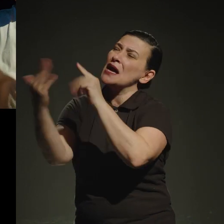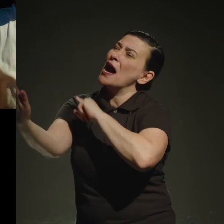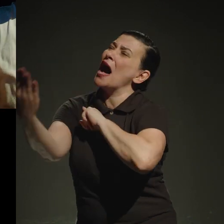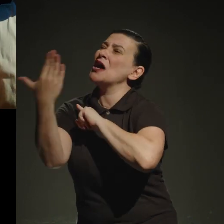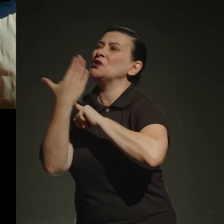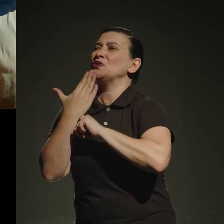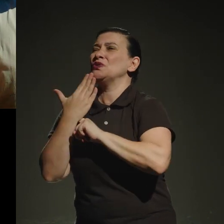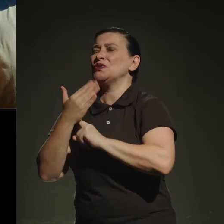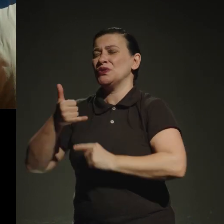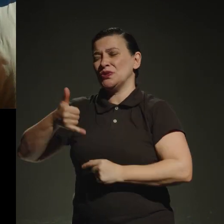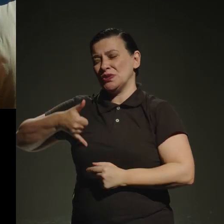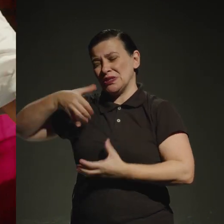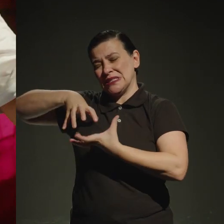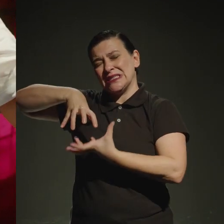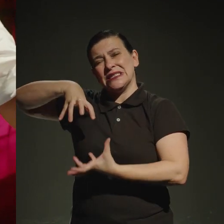viva.